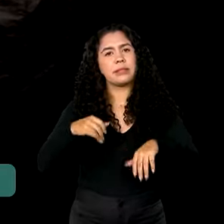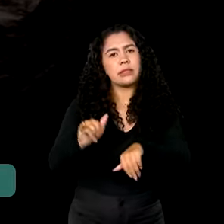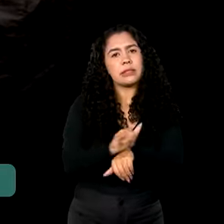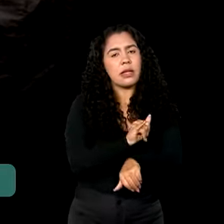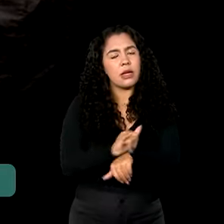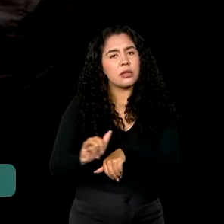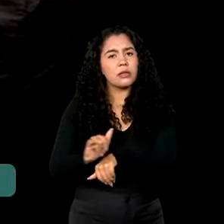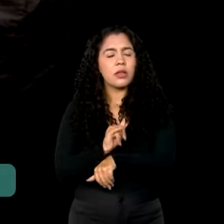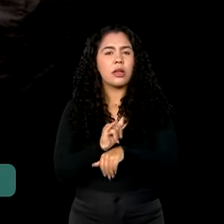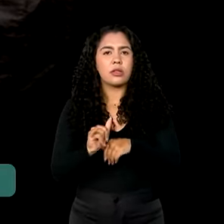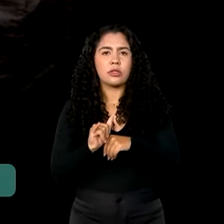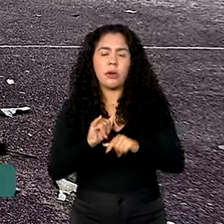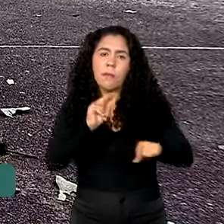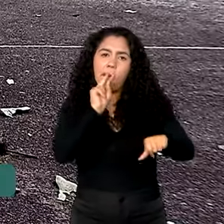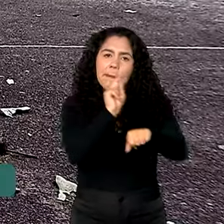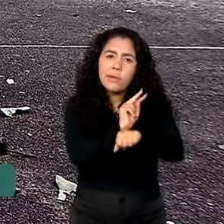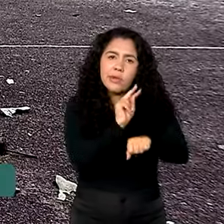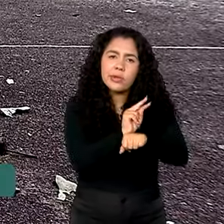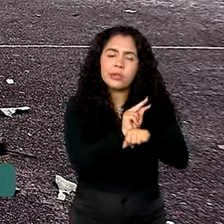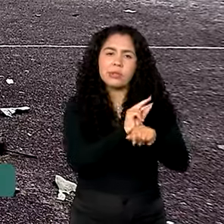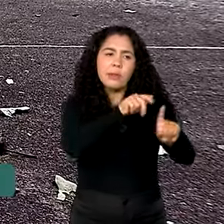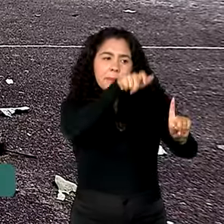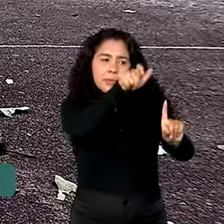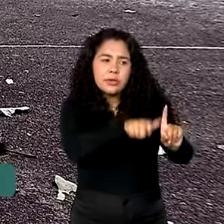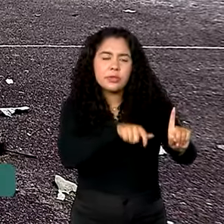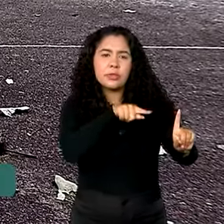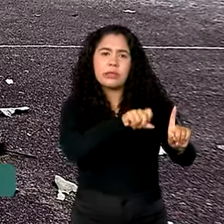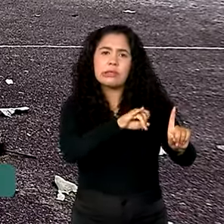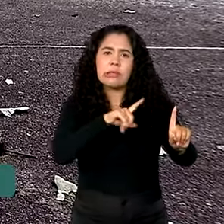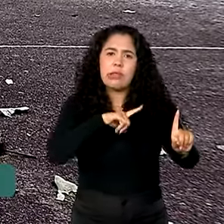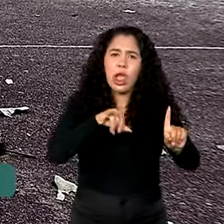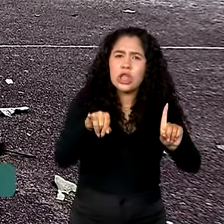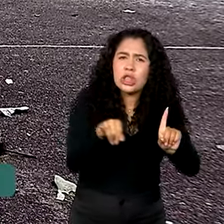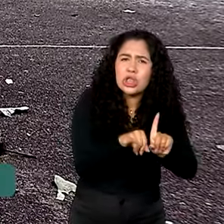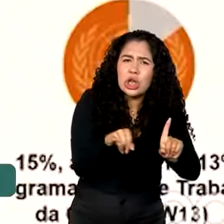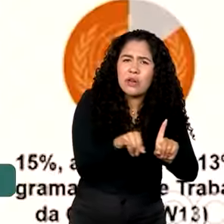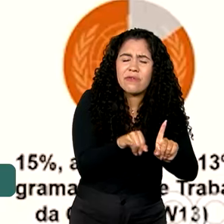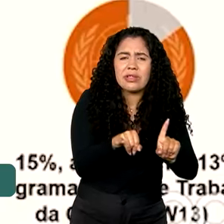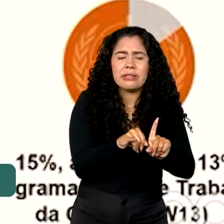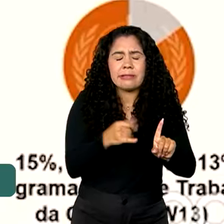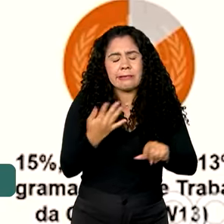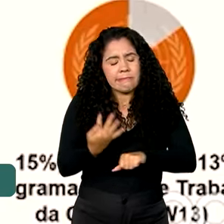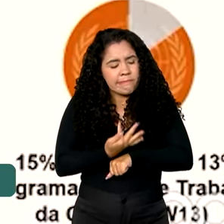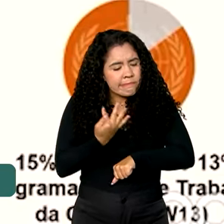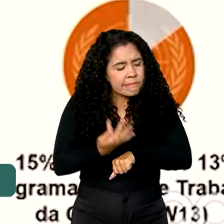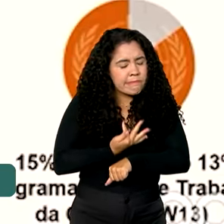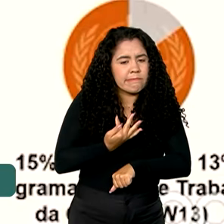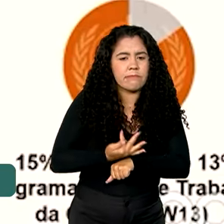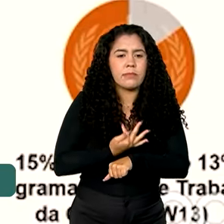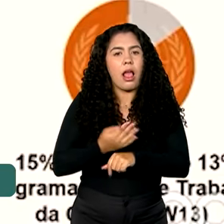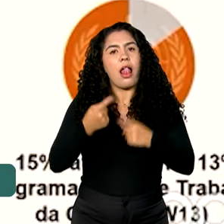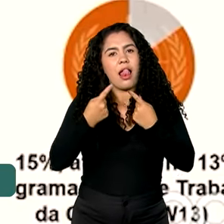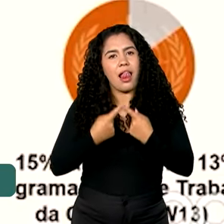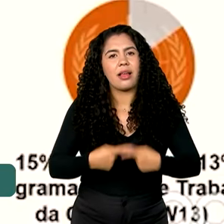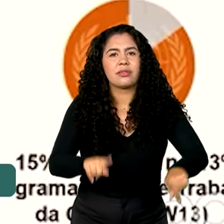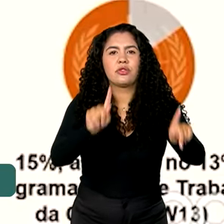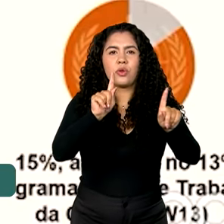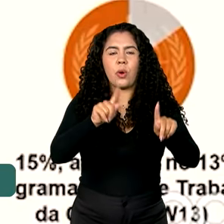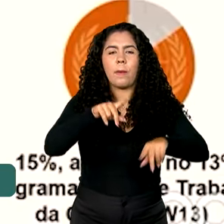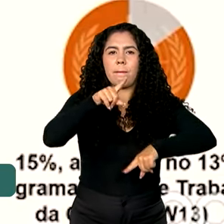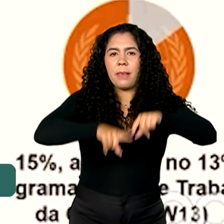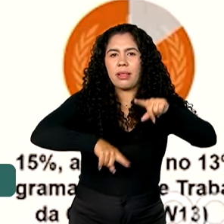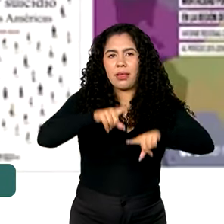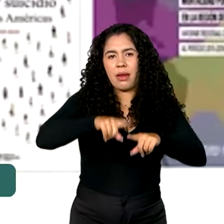a proteção de quem se encontra em uma situação de sofrimento intolerável e lançou um guia para ajudar na construção